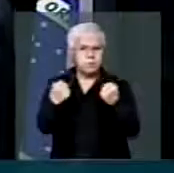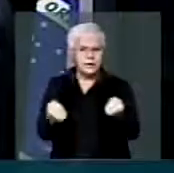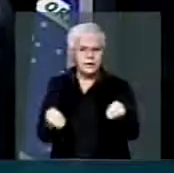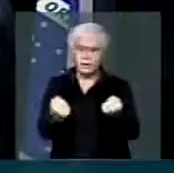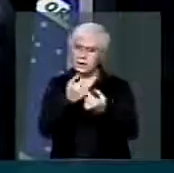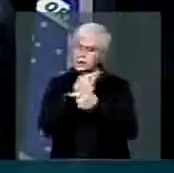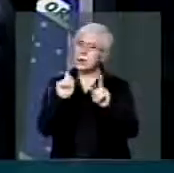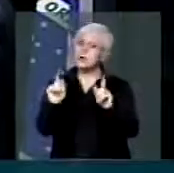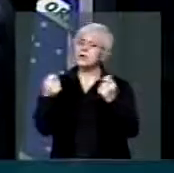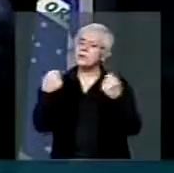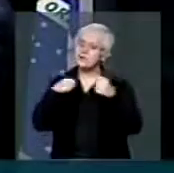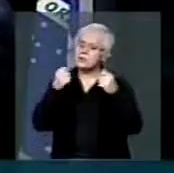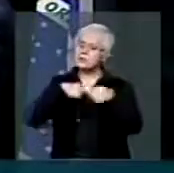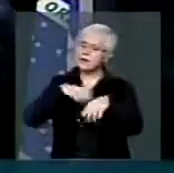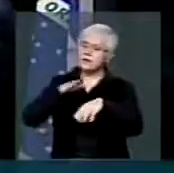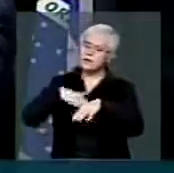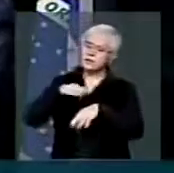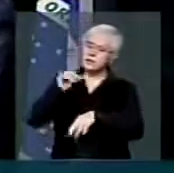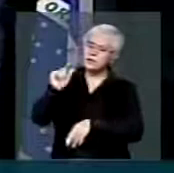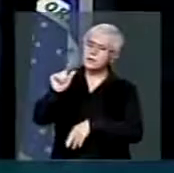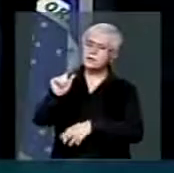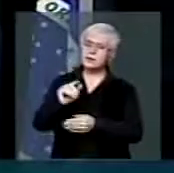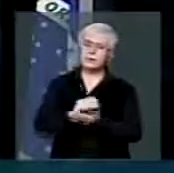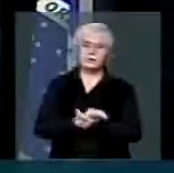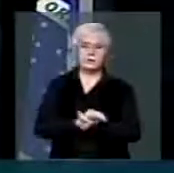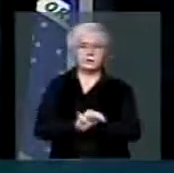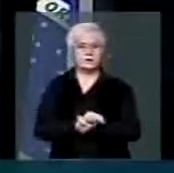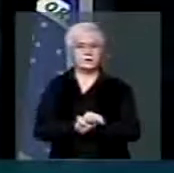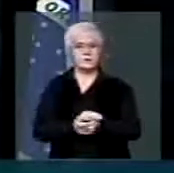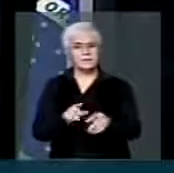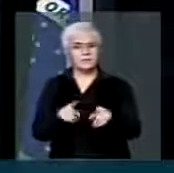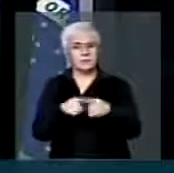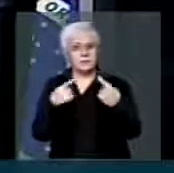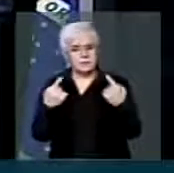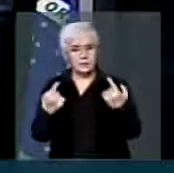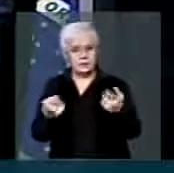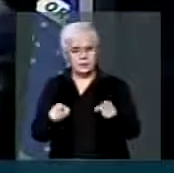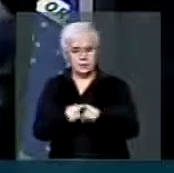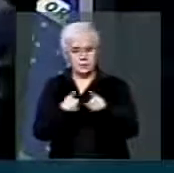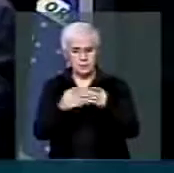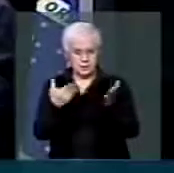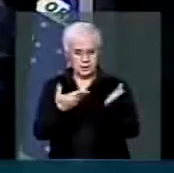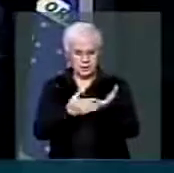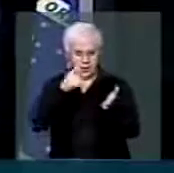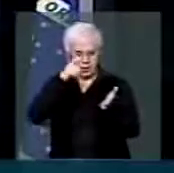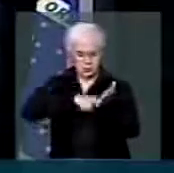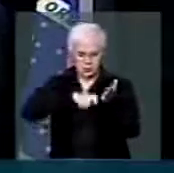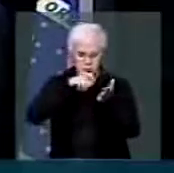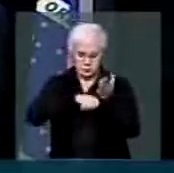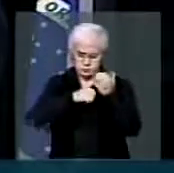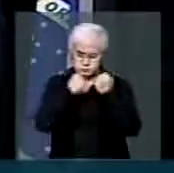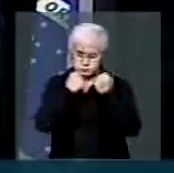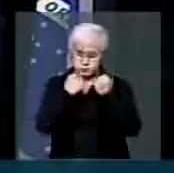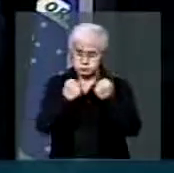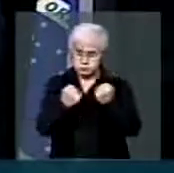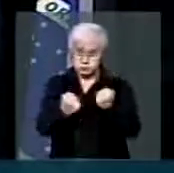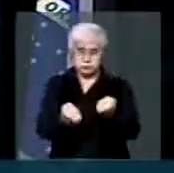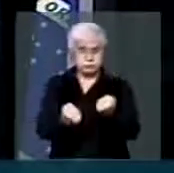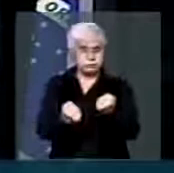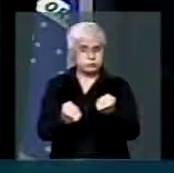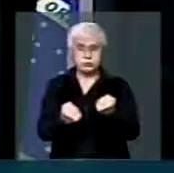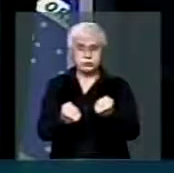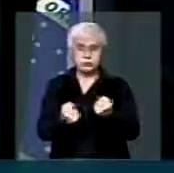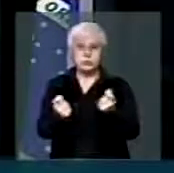tão grande, mas que também essa carga tributária pudesse estar